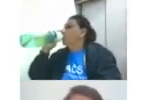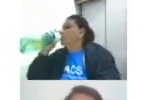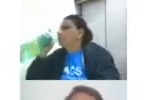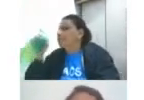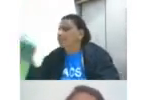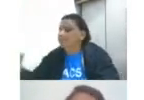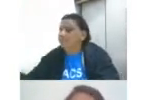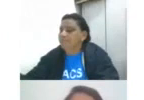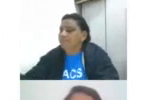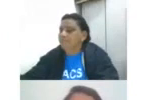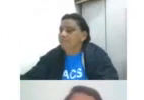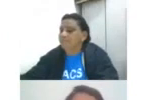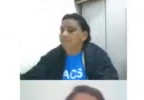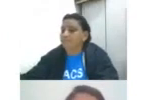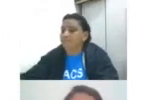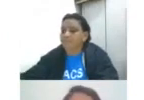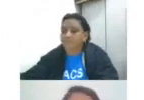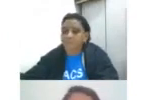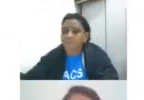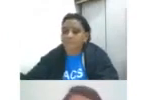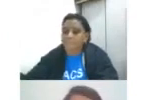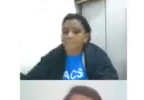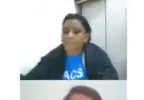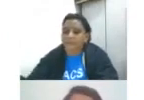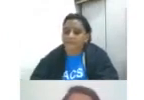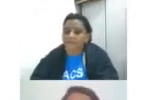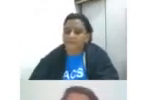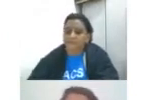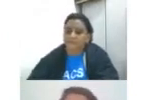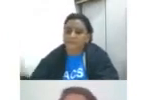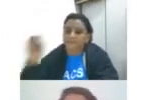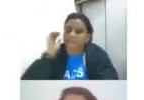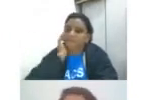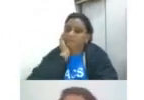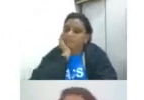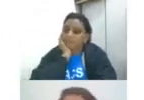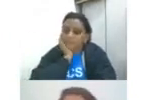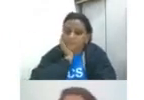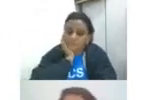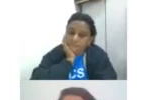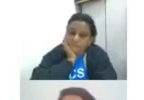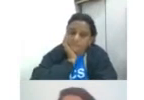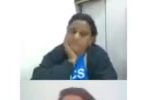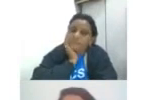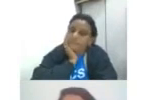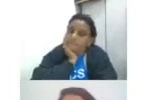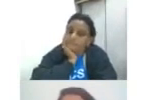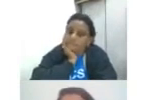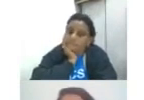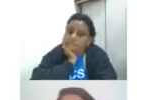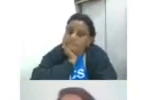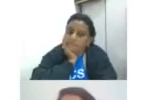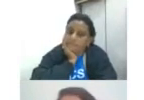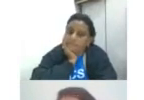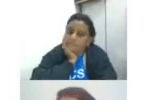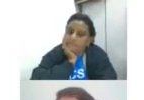casos, mas esses números, na realidade, eles são um pouco ainda maiores. 428 pessoas tiveram a co-infecção TBH-V e, pelo